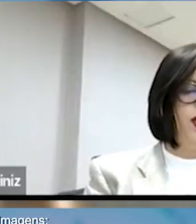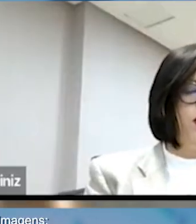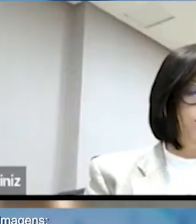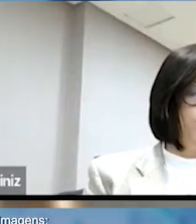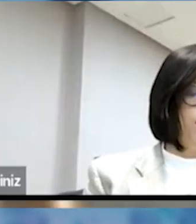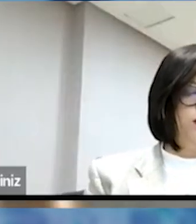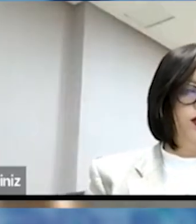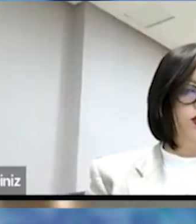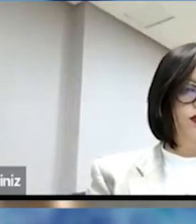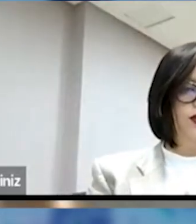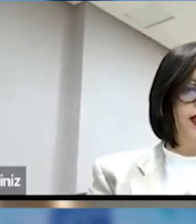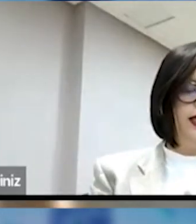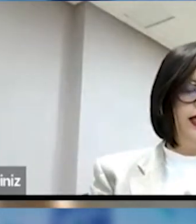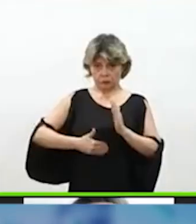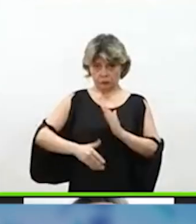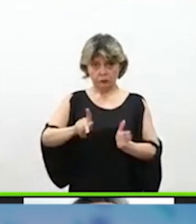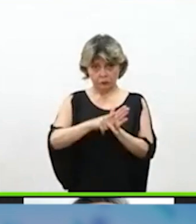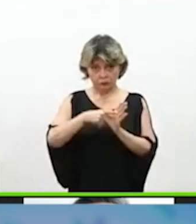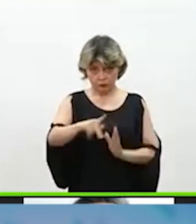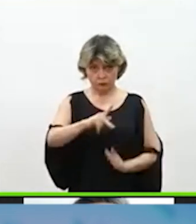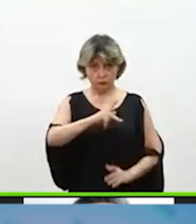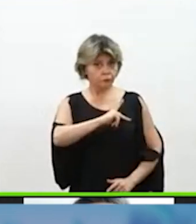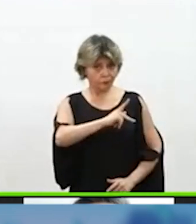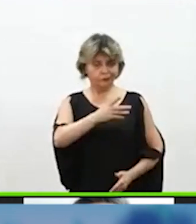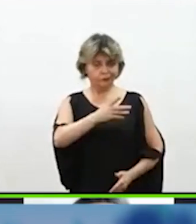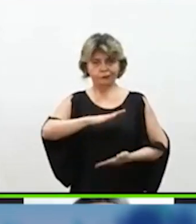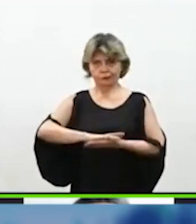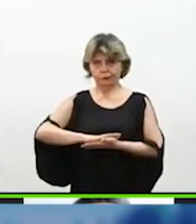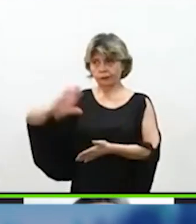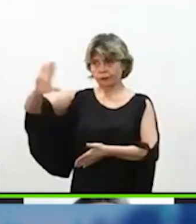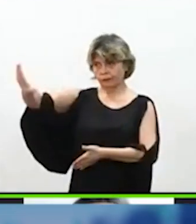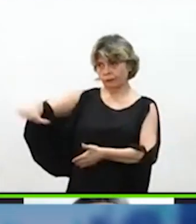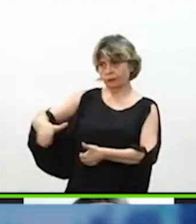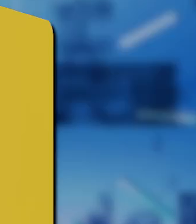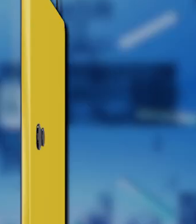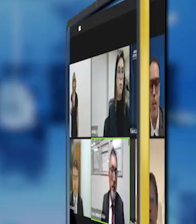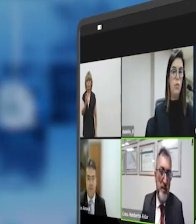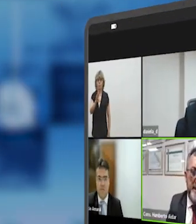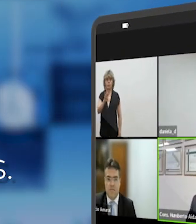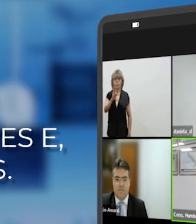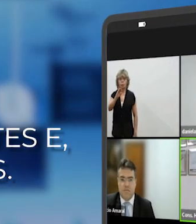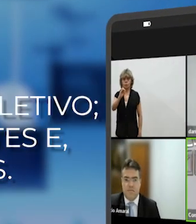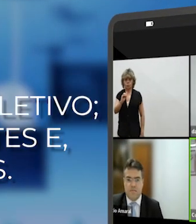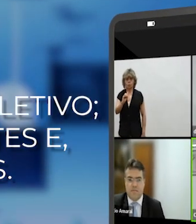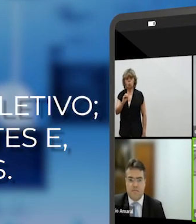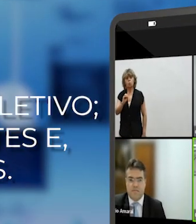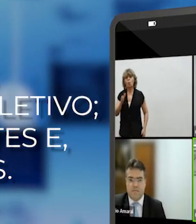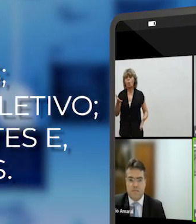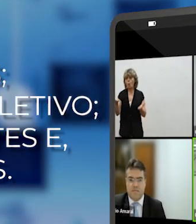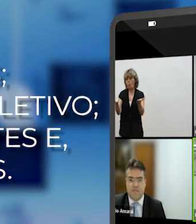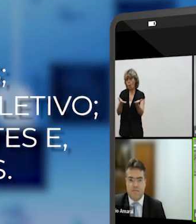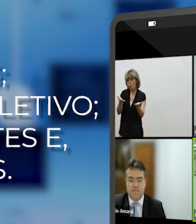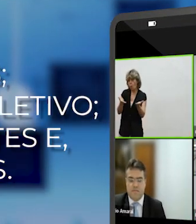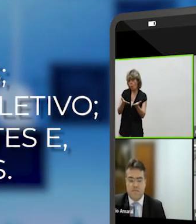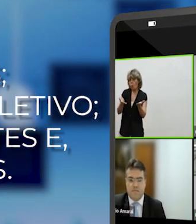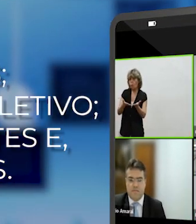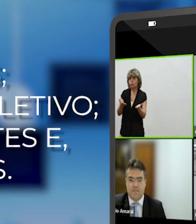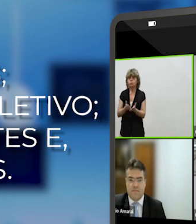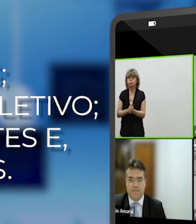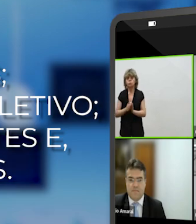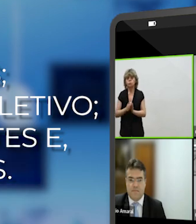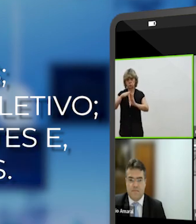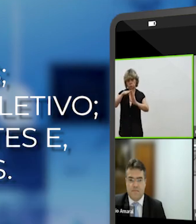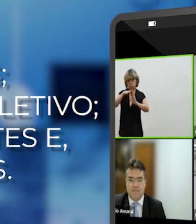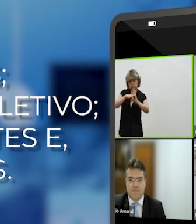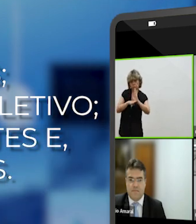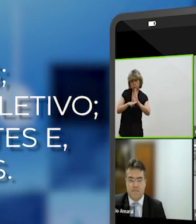em substituição Daniela Diniz, além da tradutora Vanusa Oliveira. Foram aprovados concessão de aposentadorias, editais